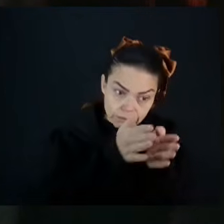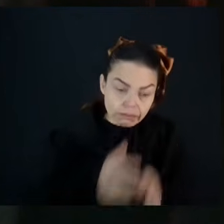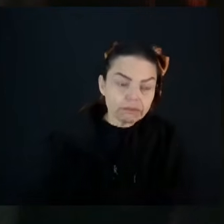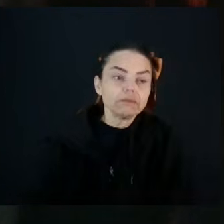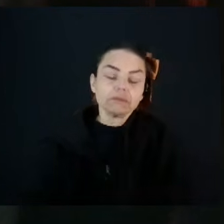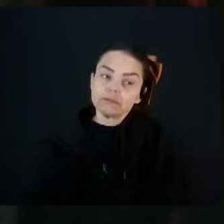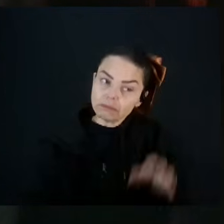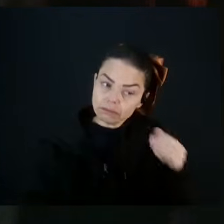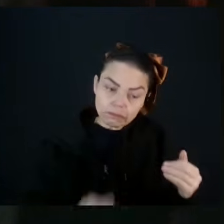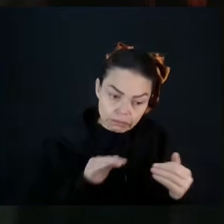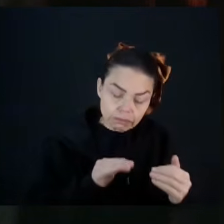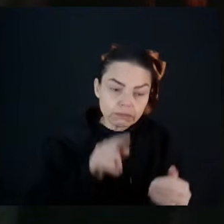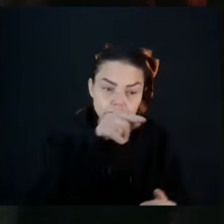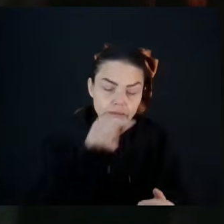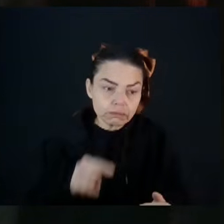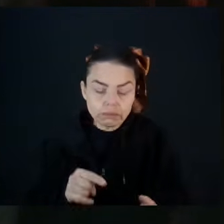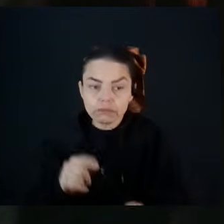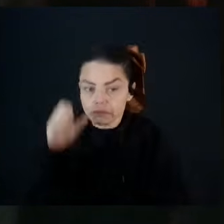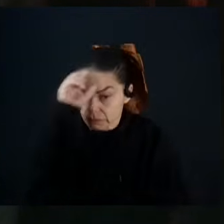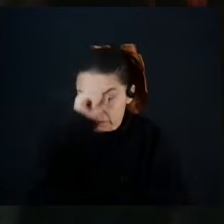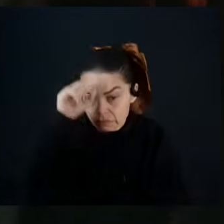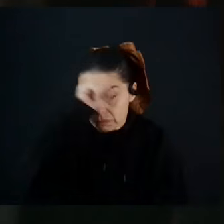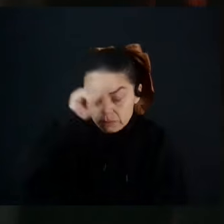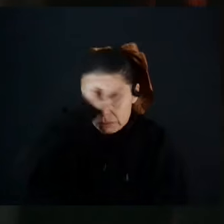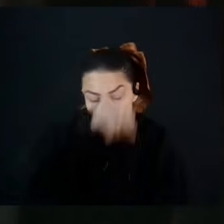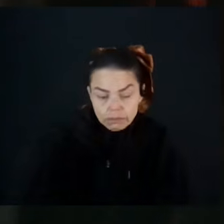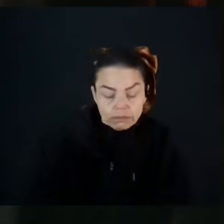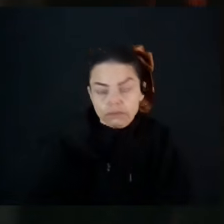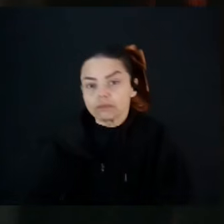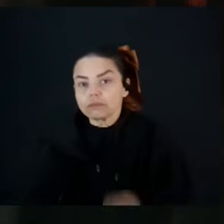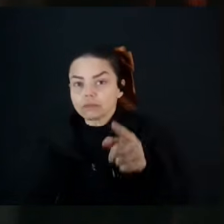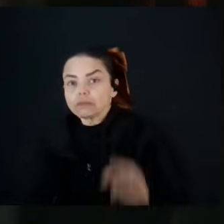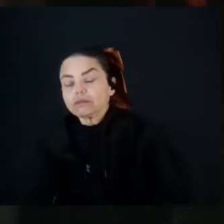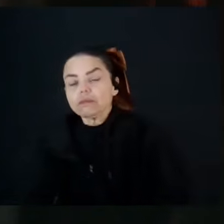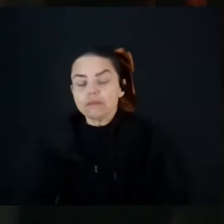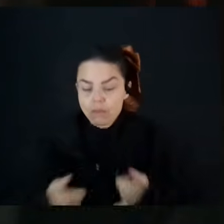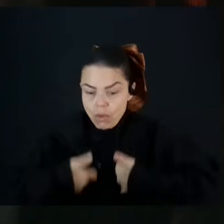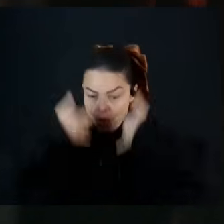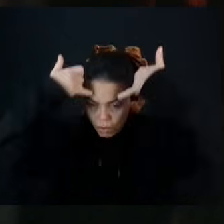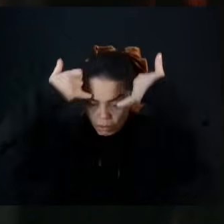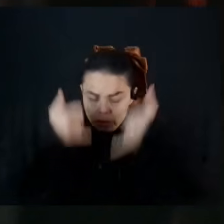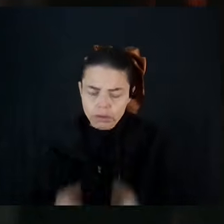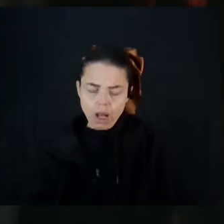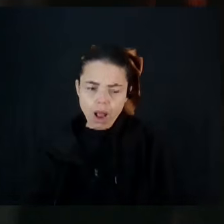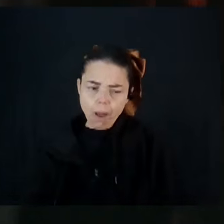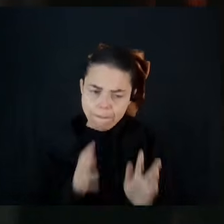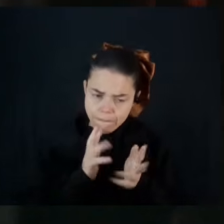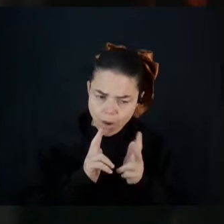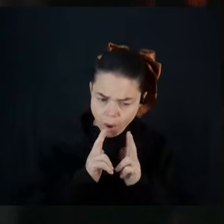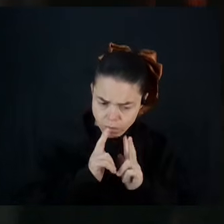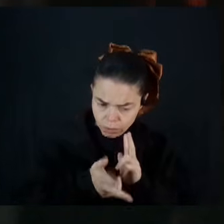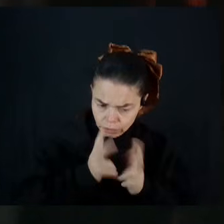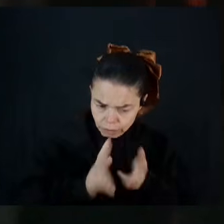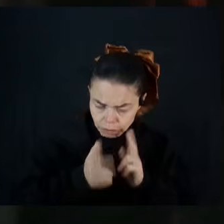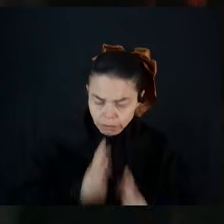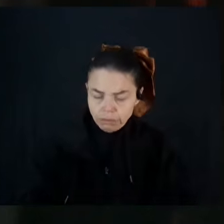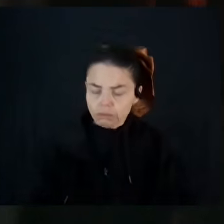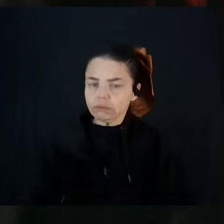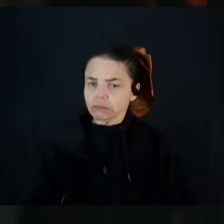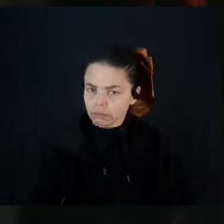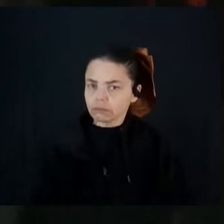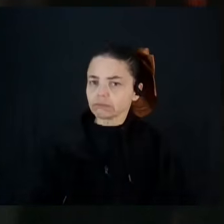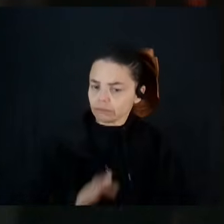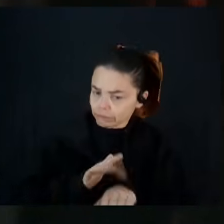forma. E a gente vai aprendendo. E nesse caso do narcisismo conversacional, a partir do momento que se torna uma patologia, eu acredito